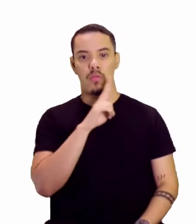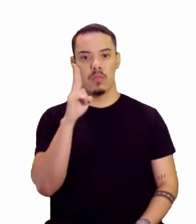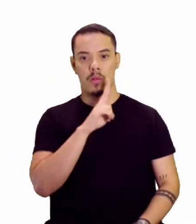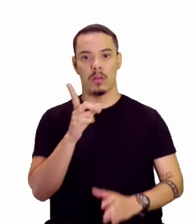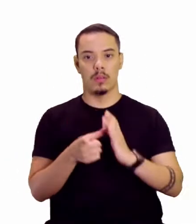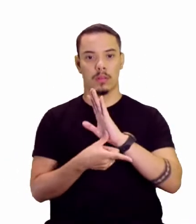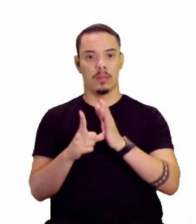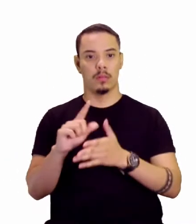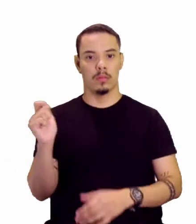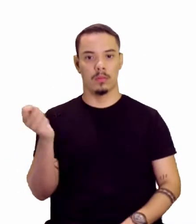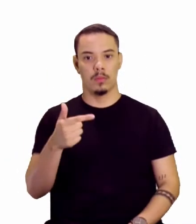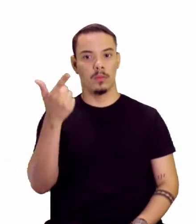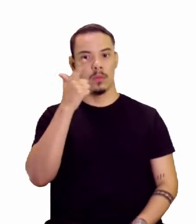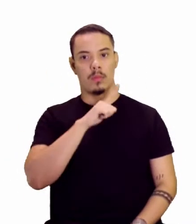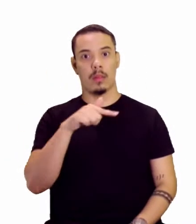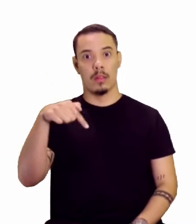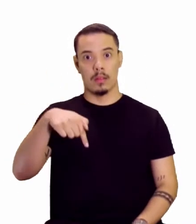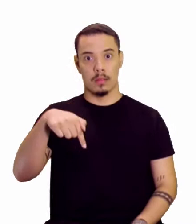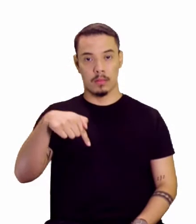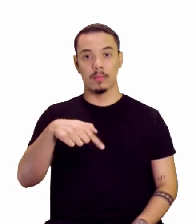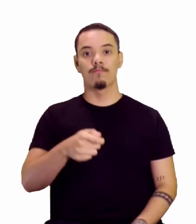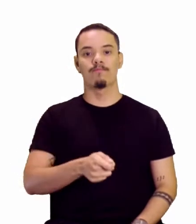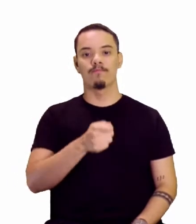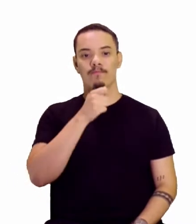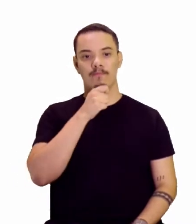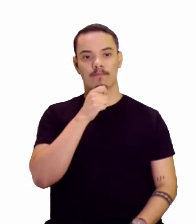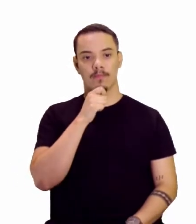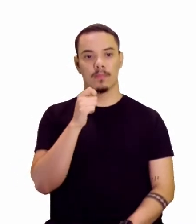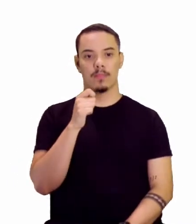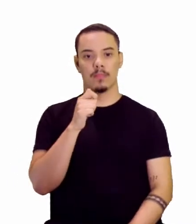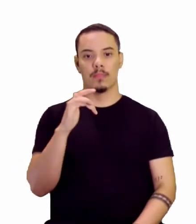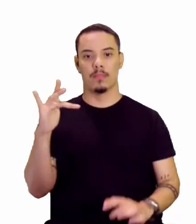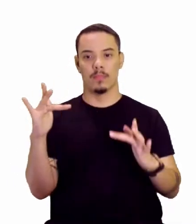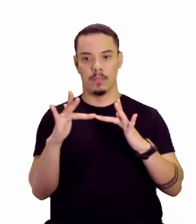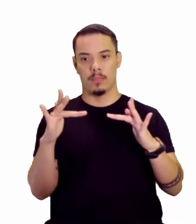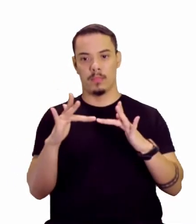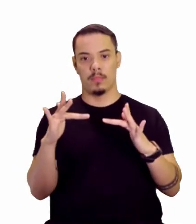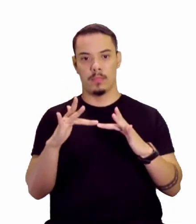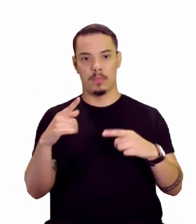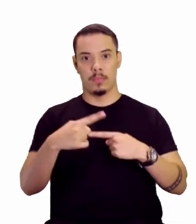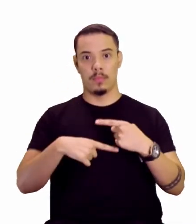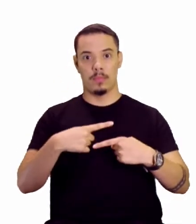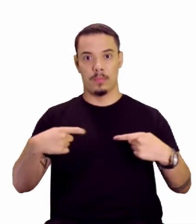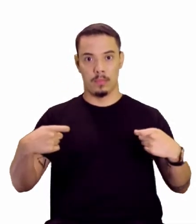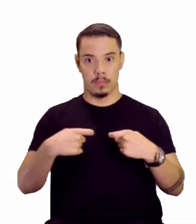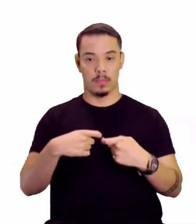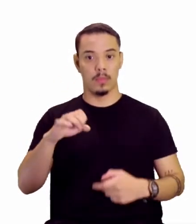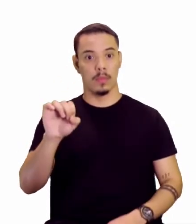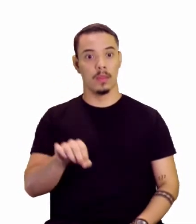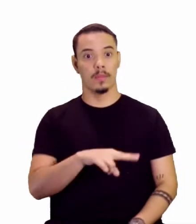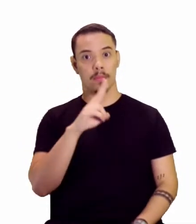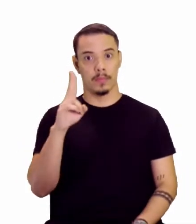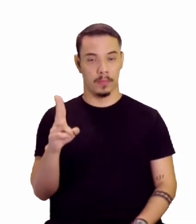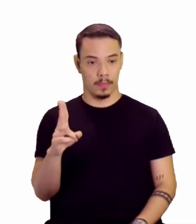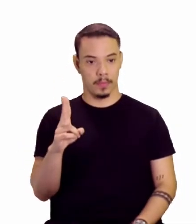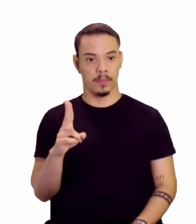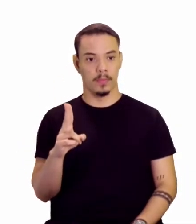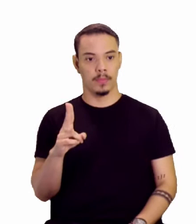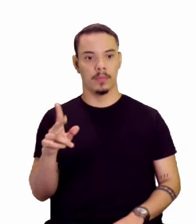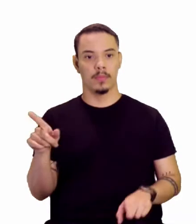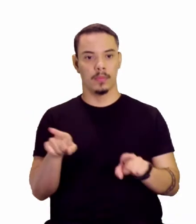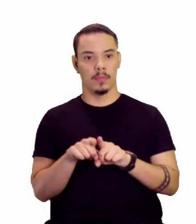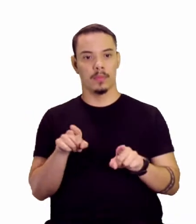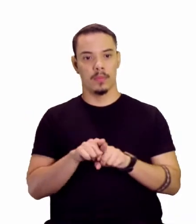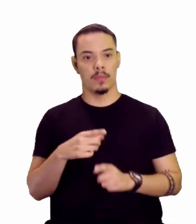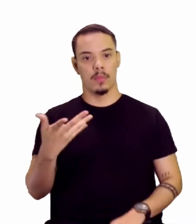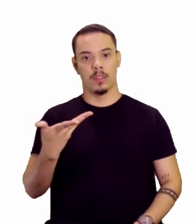de atingir o ponto Q, ainda em contato com a mola? Ou a aceleração da bola